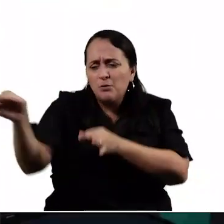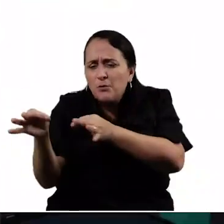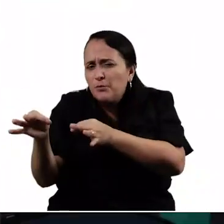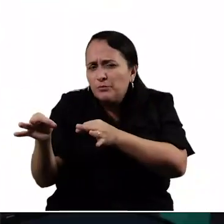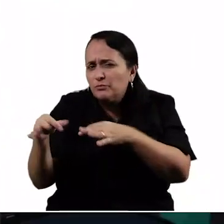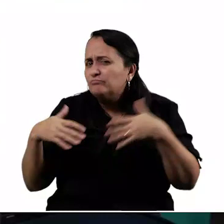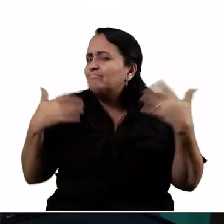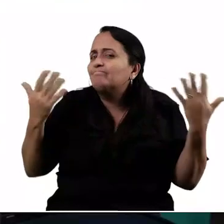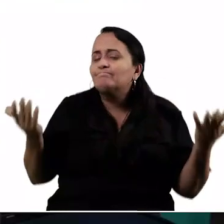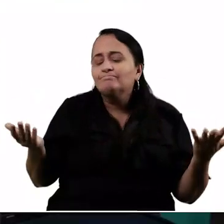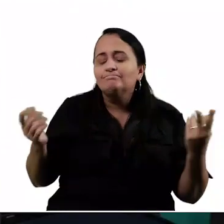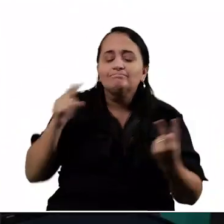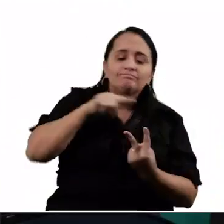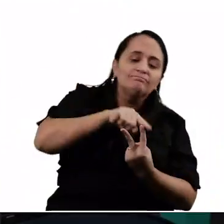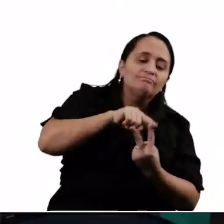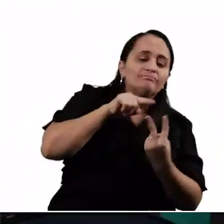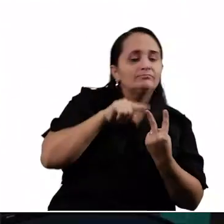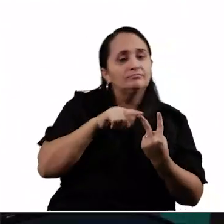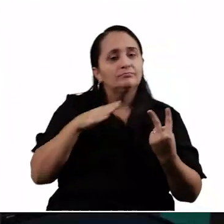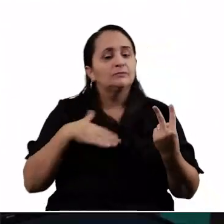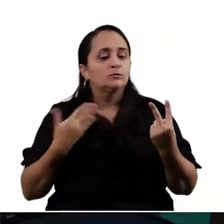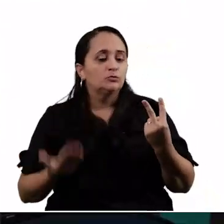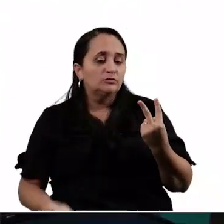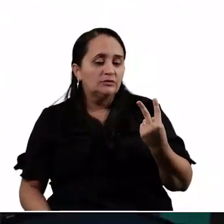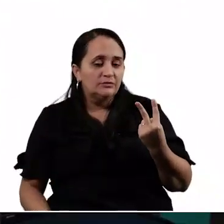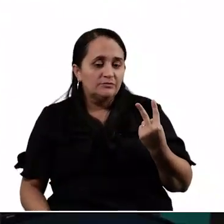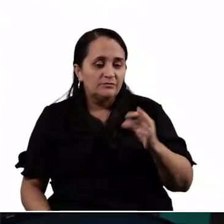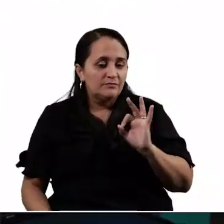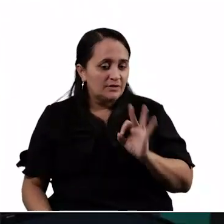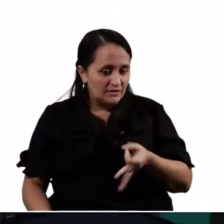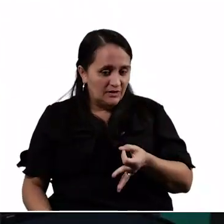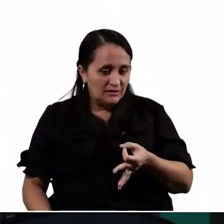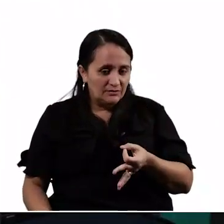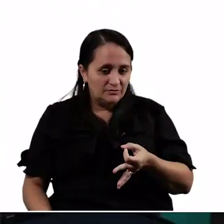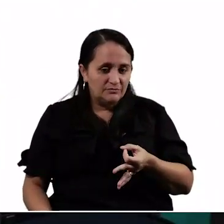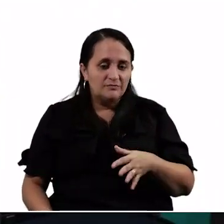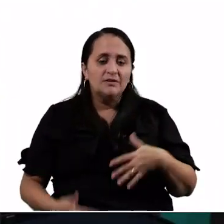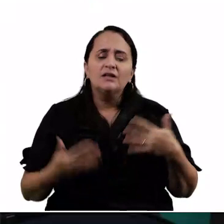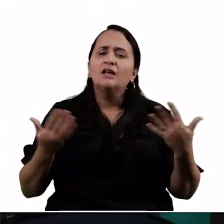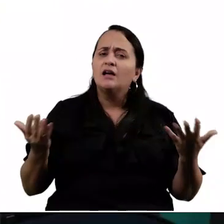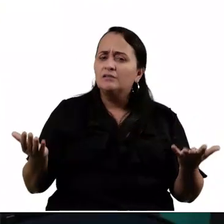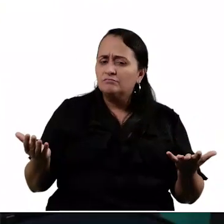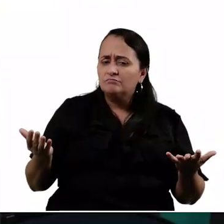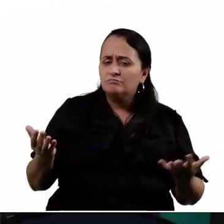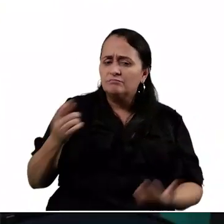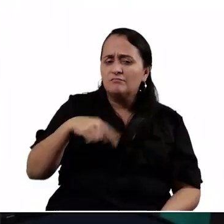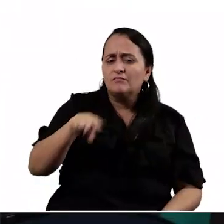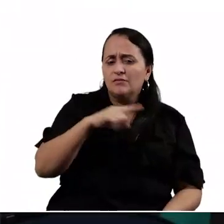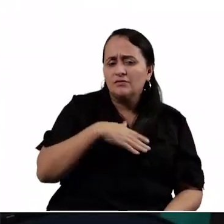bruxa era mais assustadora ou encurtando o caminho certo e aí estou